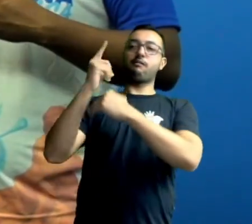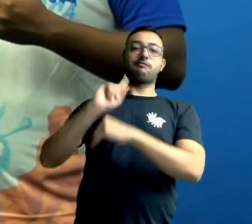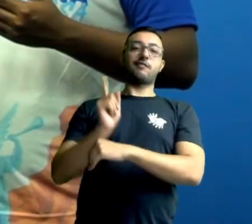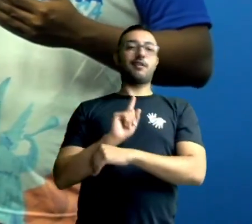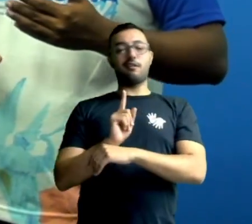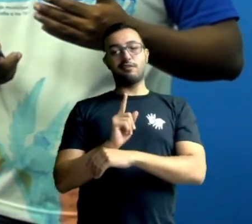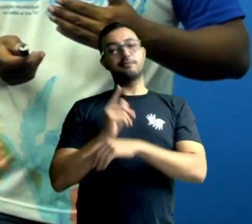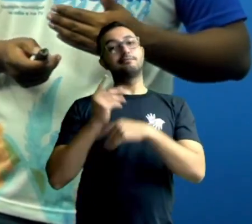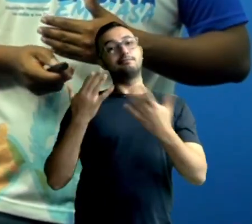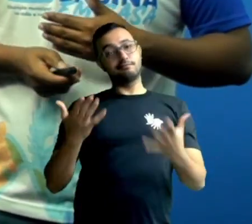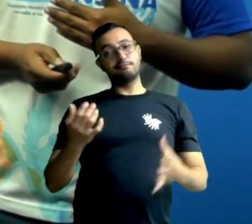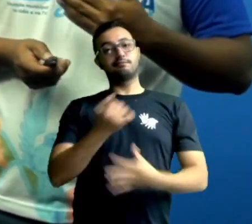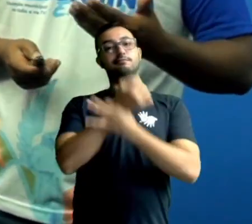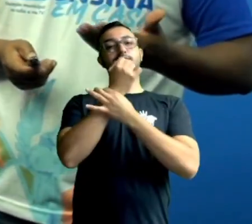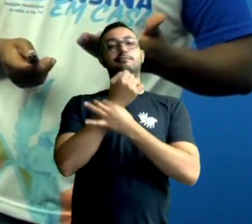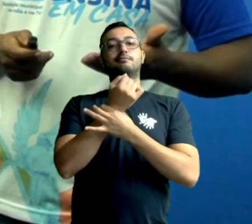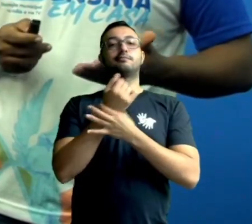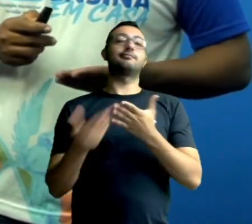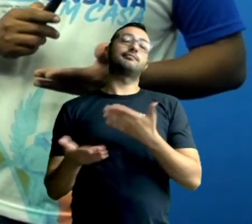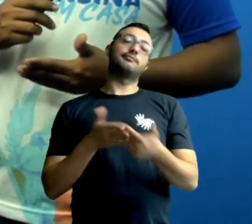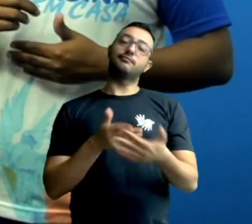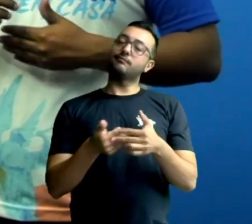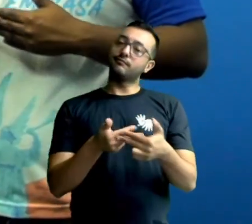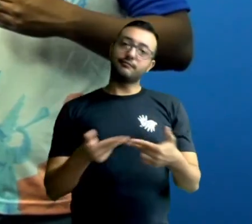medidas preventivas, como qualquer